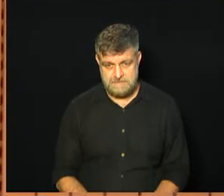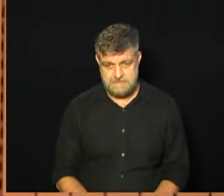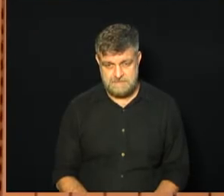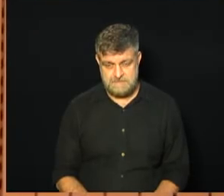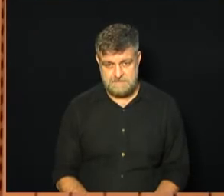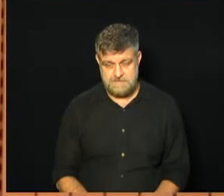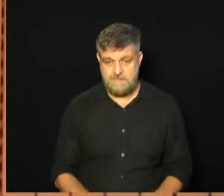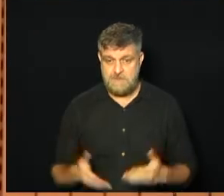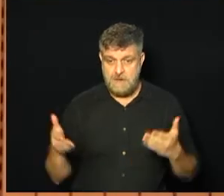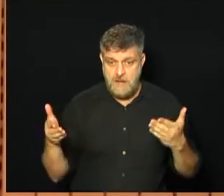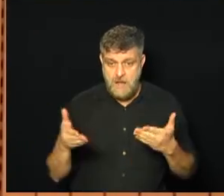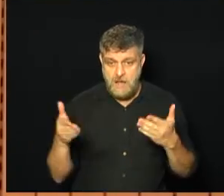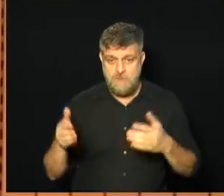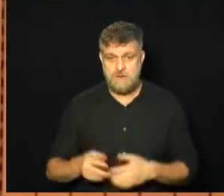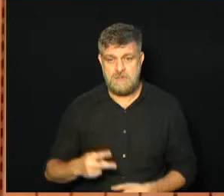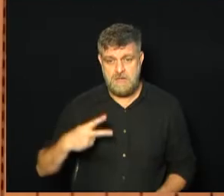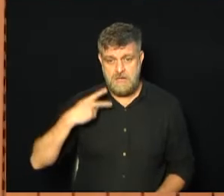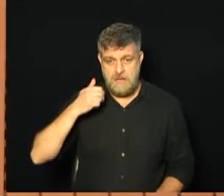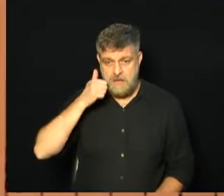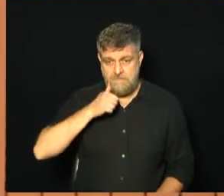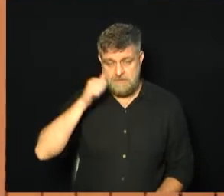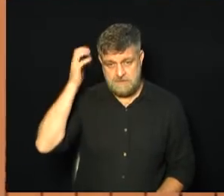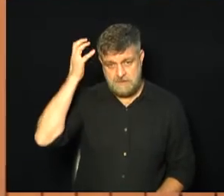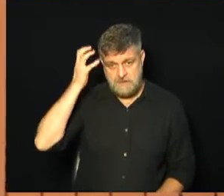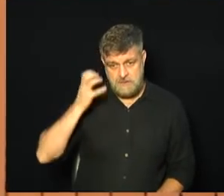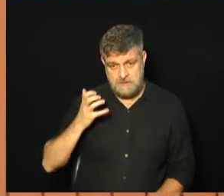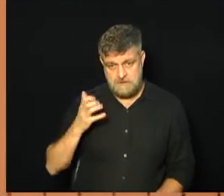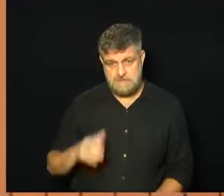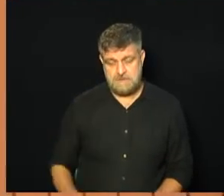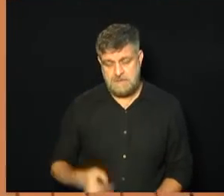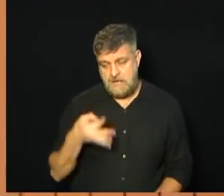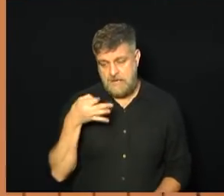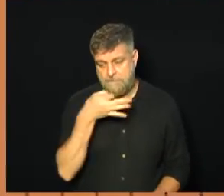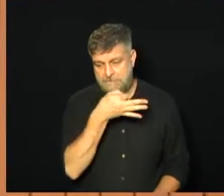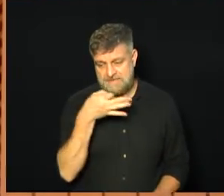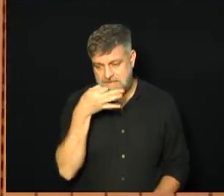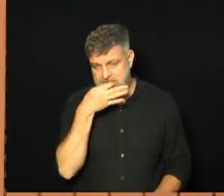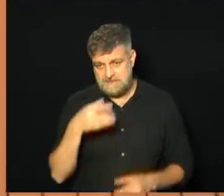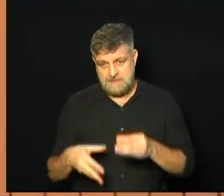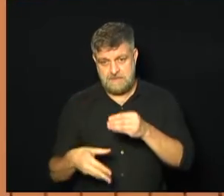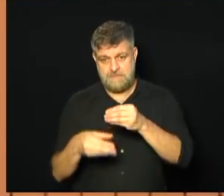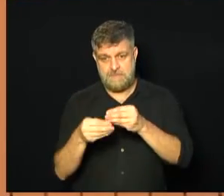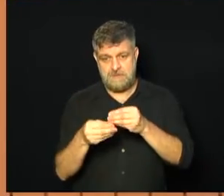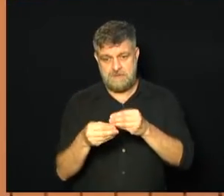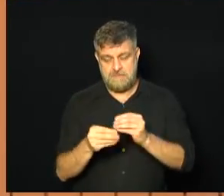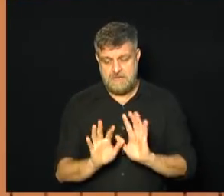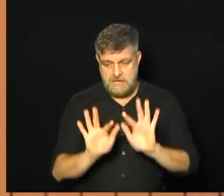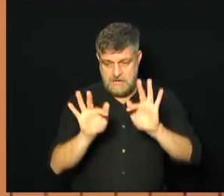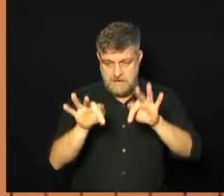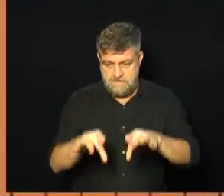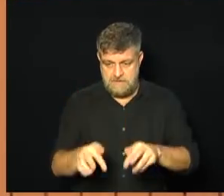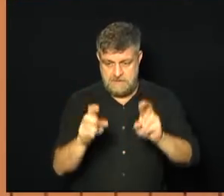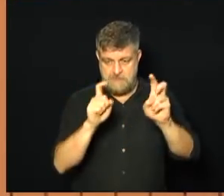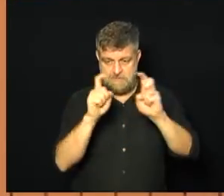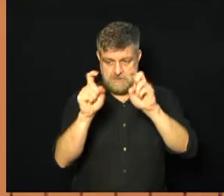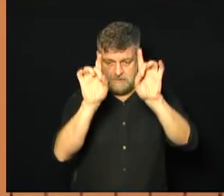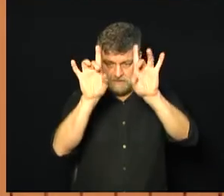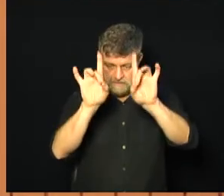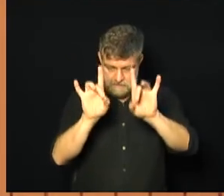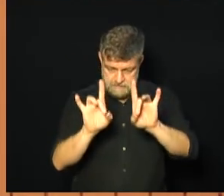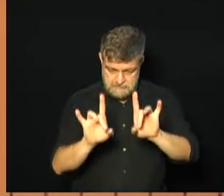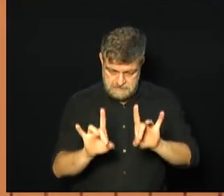Com a palavra, a vereadora Guida Calisto para suas considerações finais e para declarar encerrada esta reunião